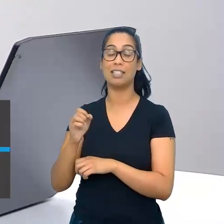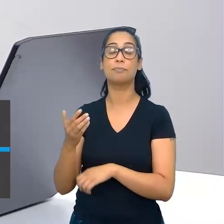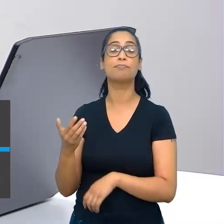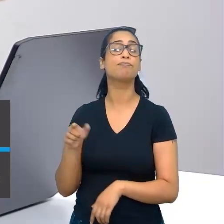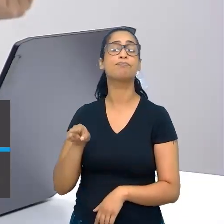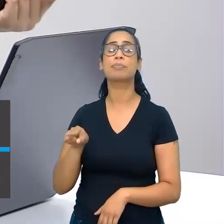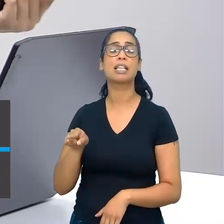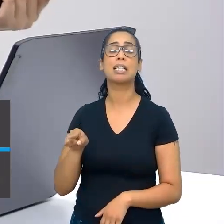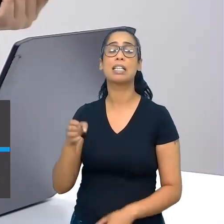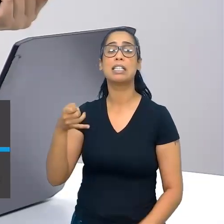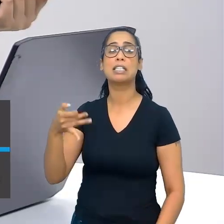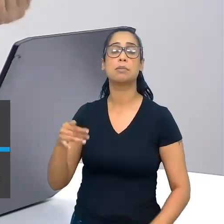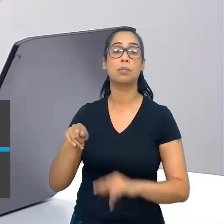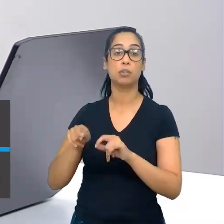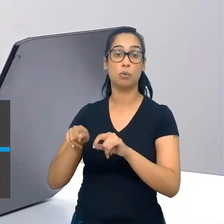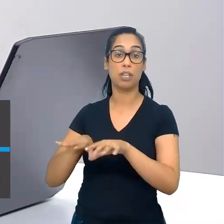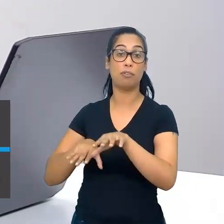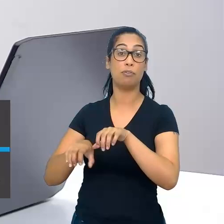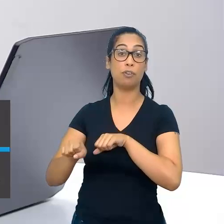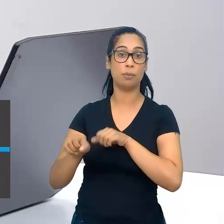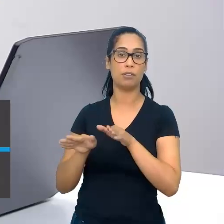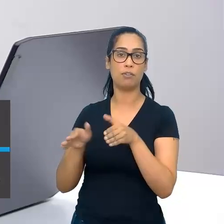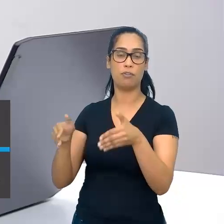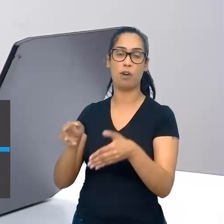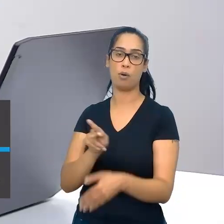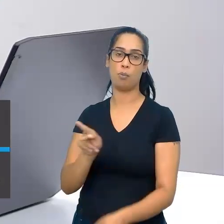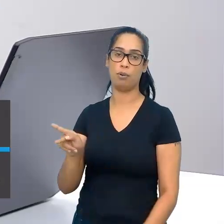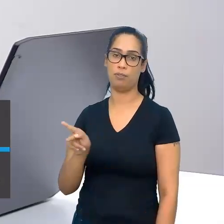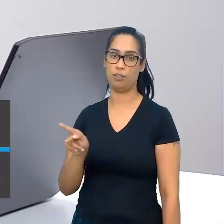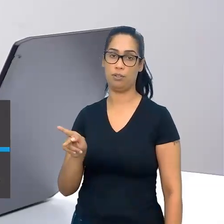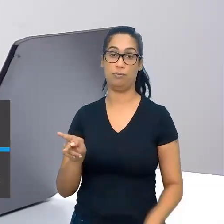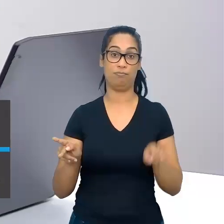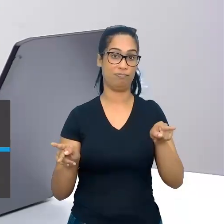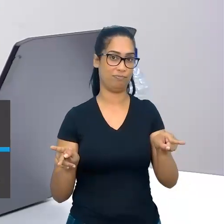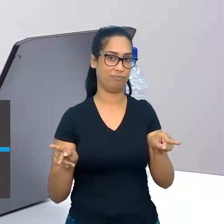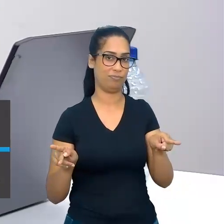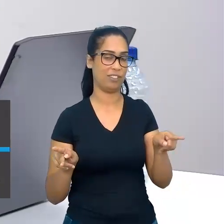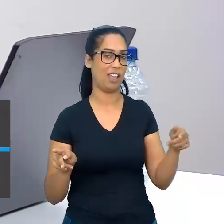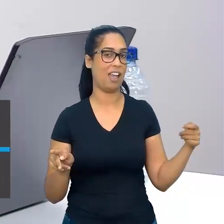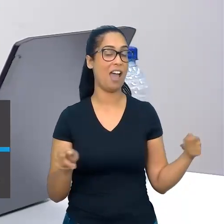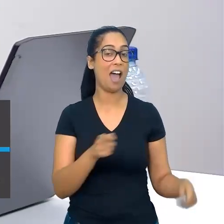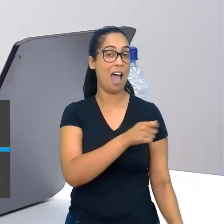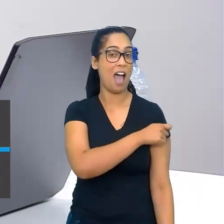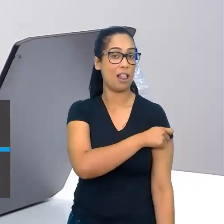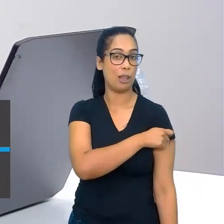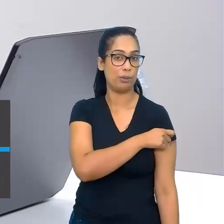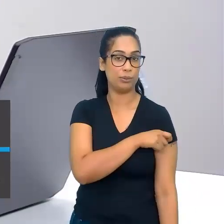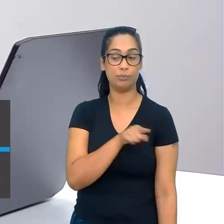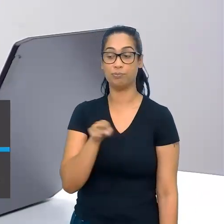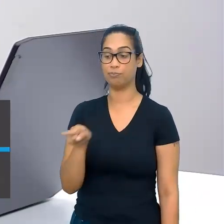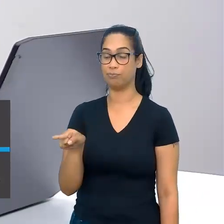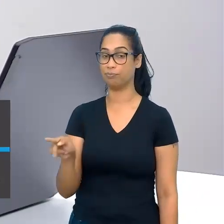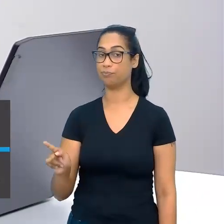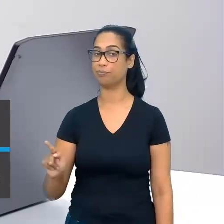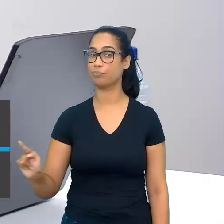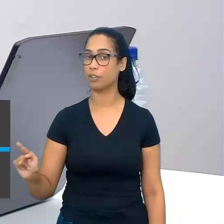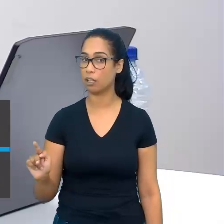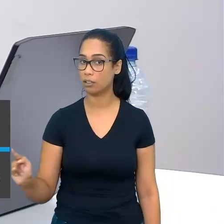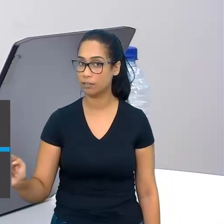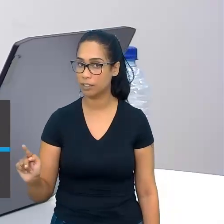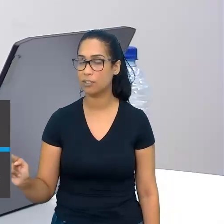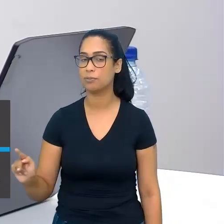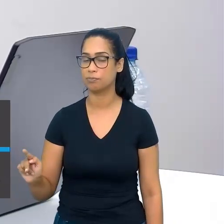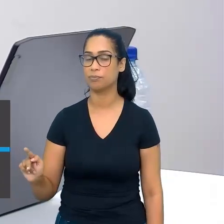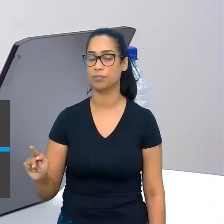continuada dos professores que de certo modo né Essa BNC é